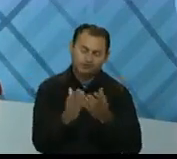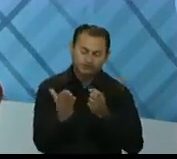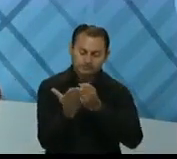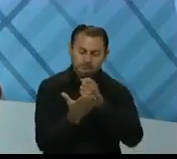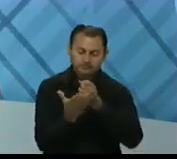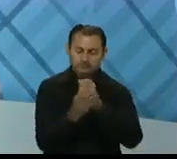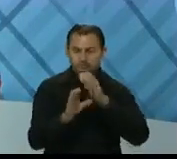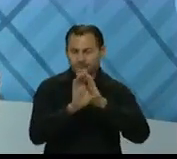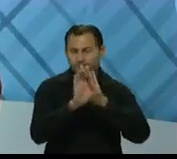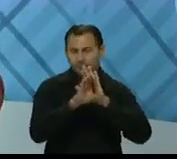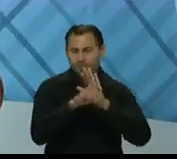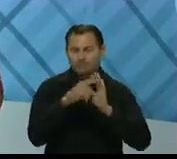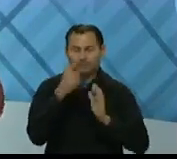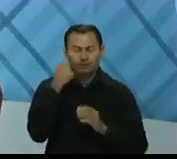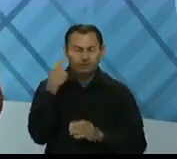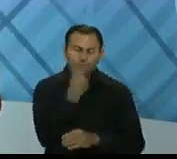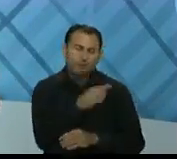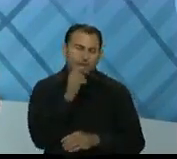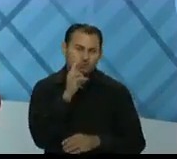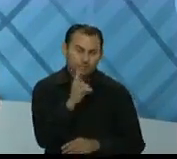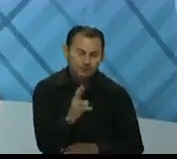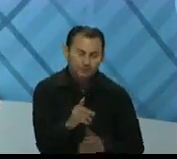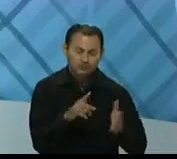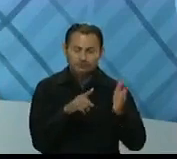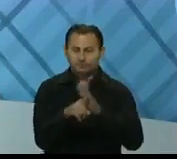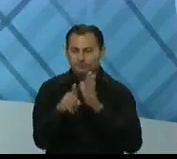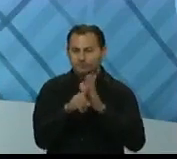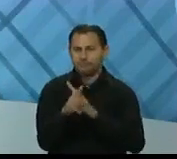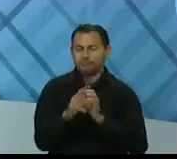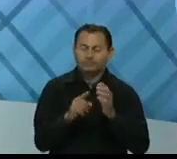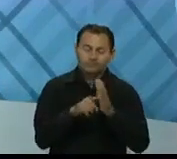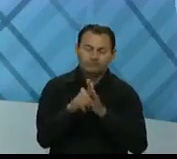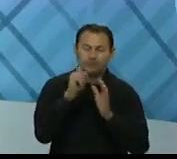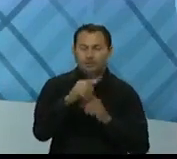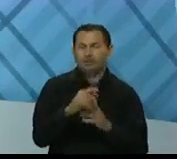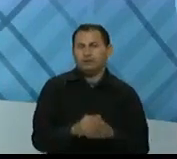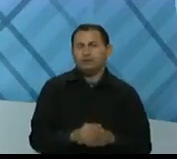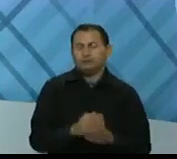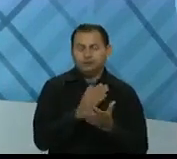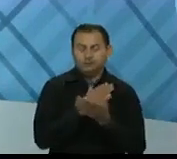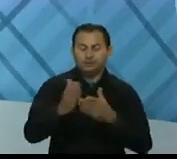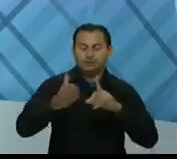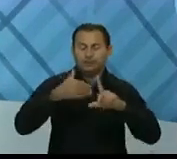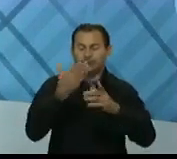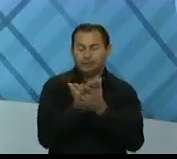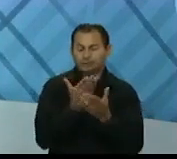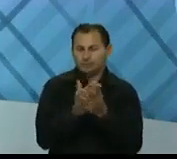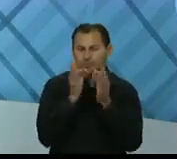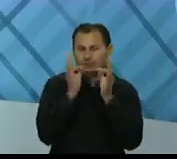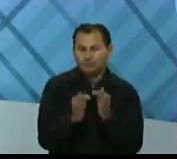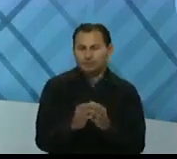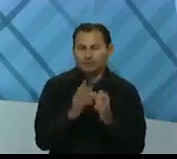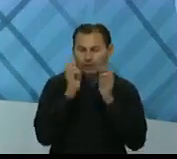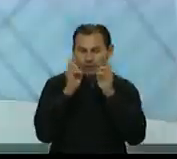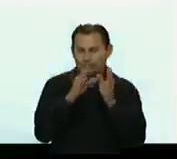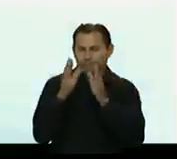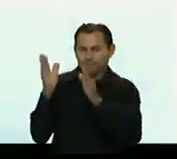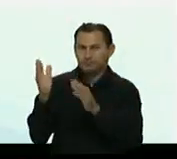nesses conceitos, vamos responder aqueles questionamentos levantados lá no início da nossa situação-problema.